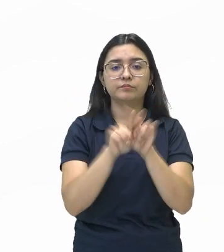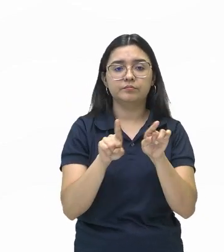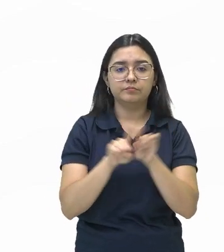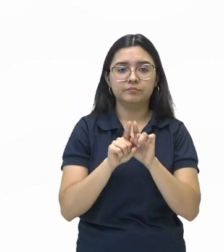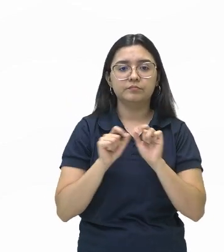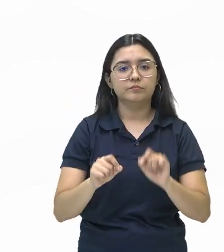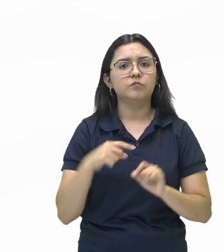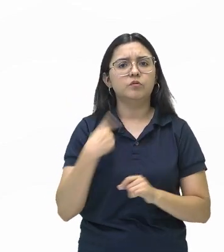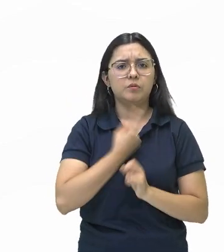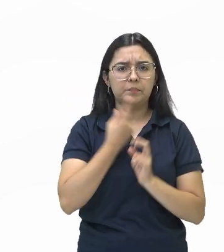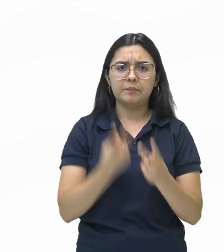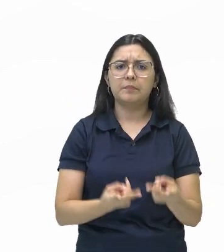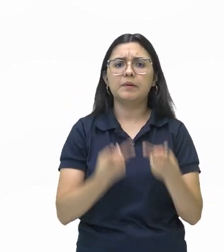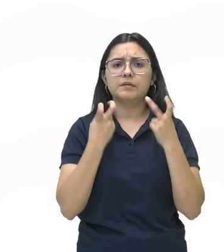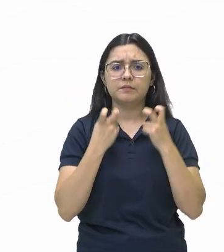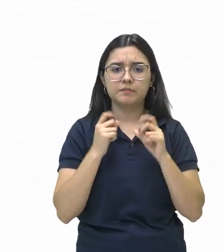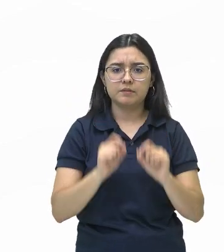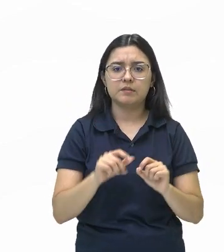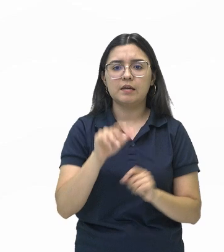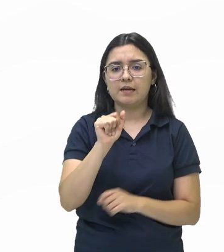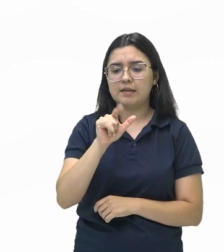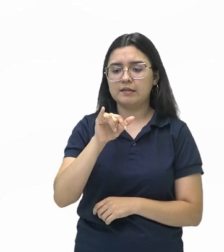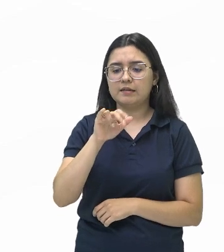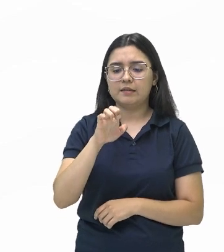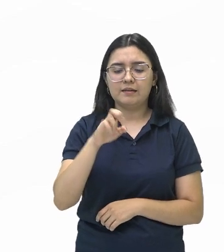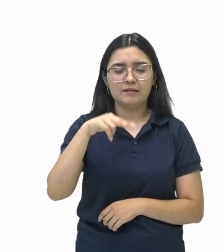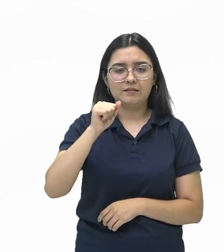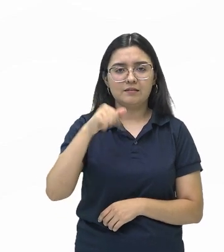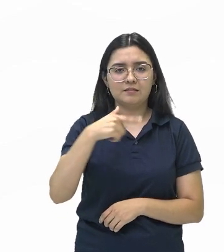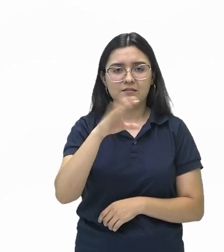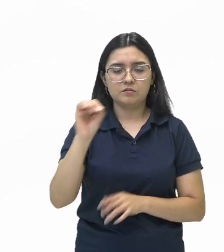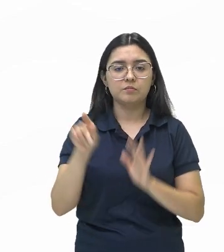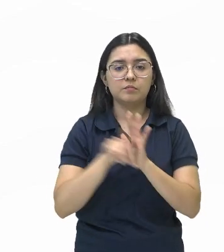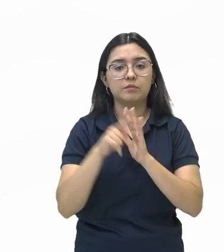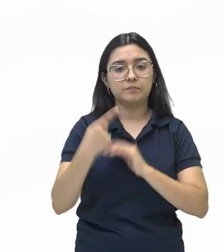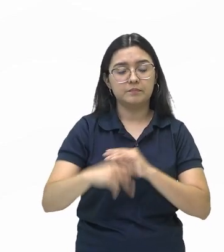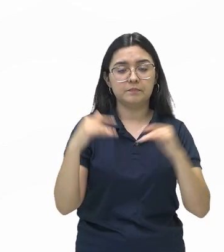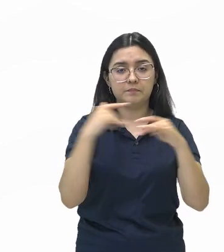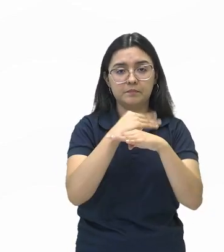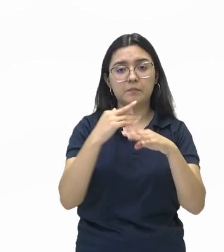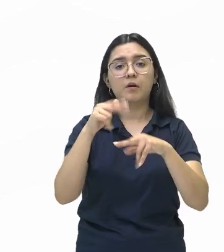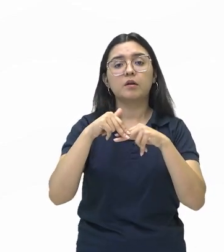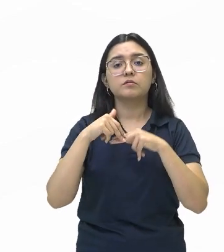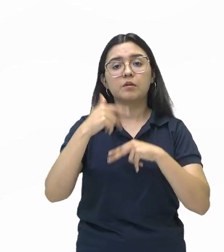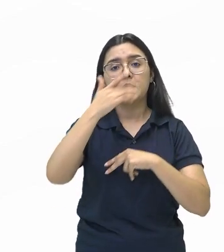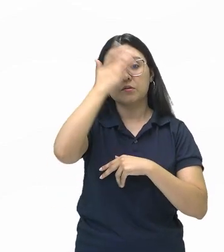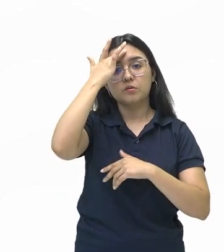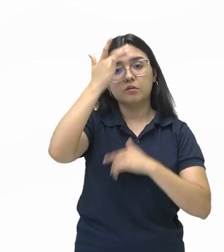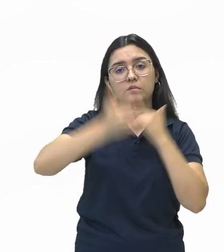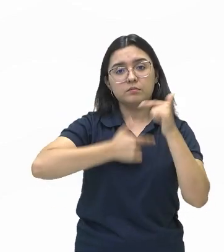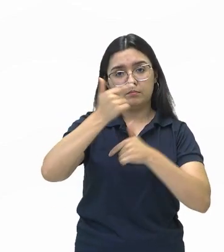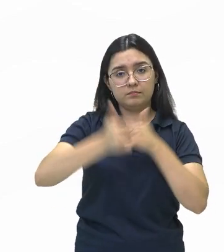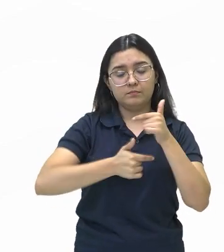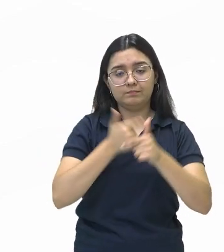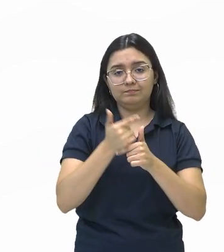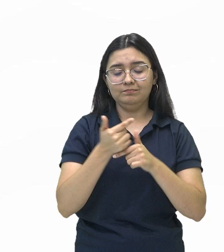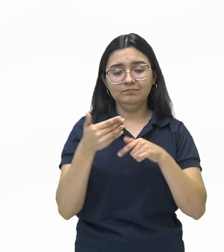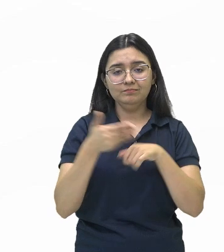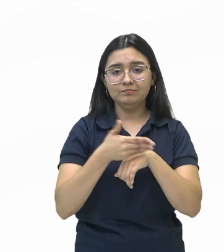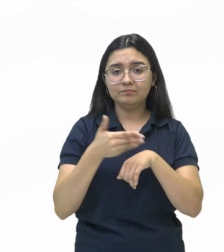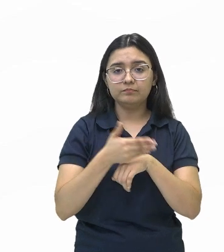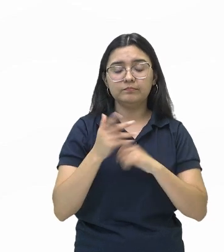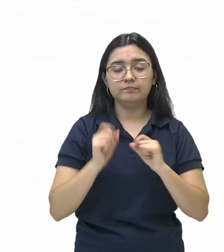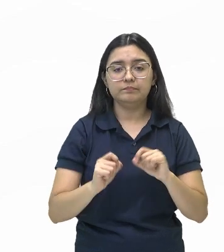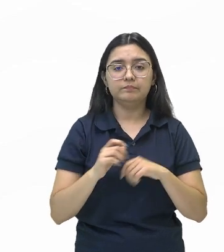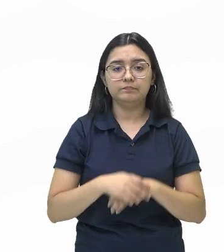muito mais evidente no campo urbano, né, devido justamente ao trabalhador, né, que aí sim ele não participa,